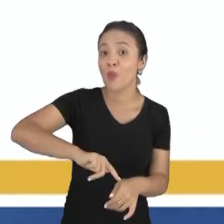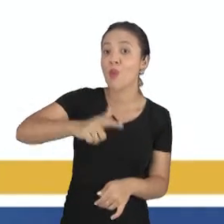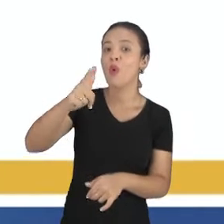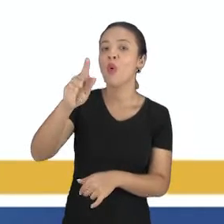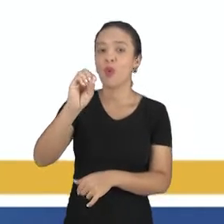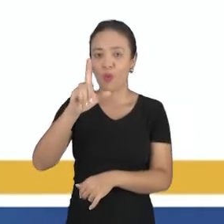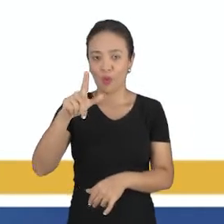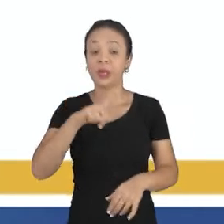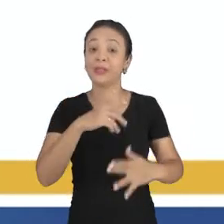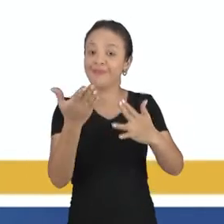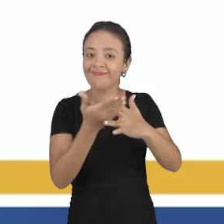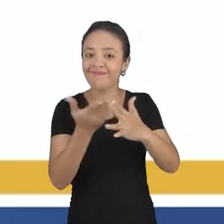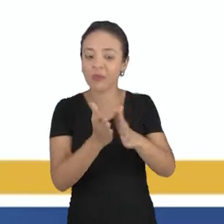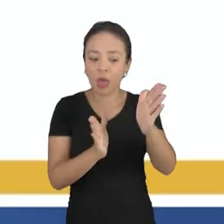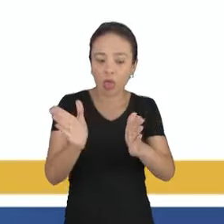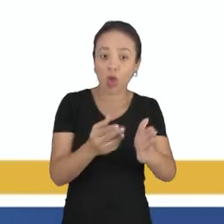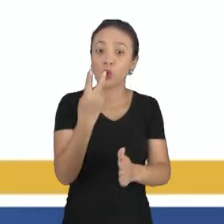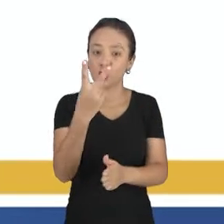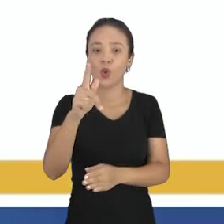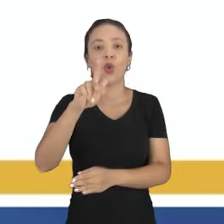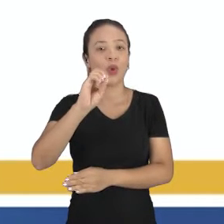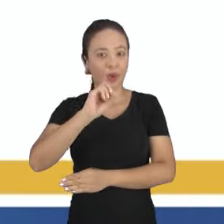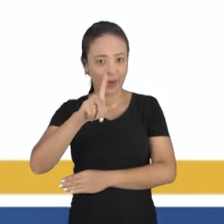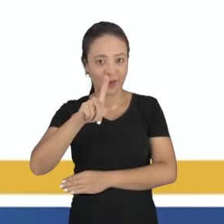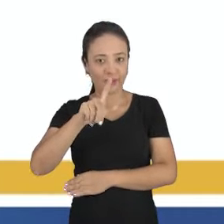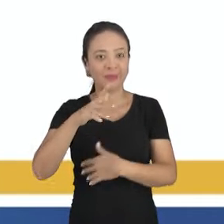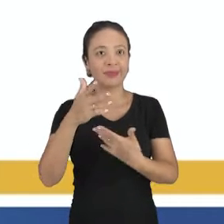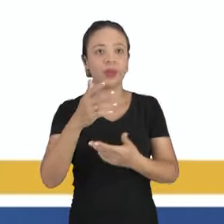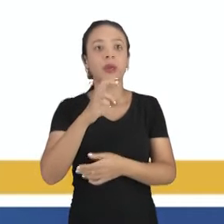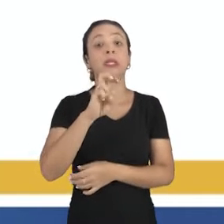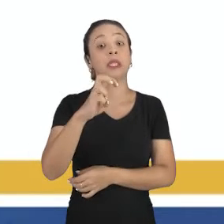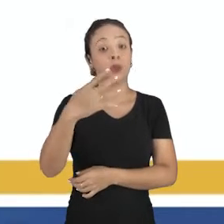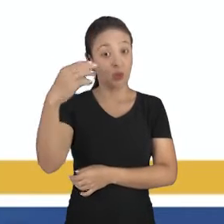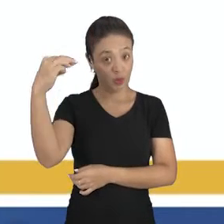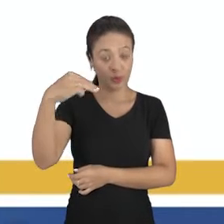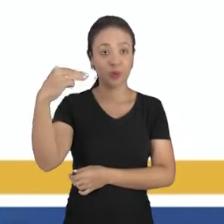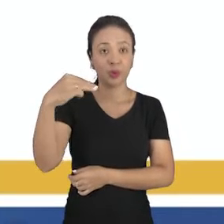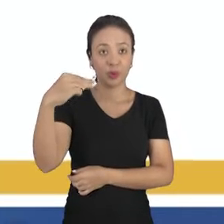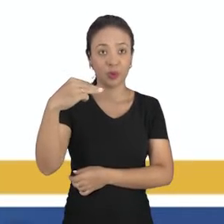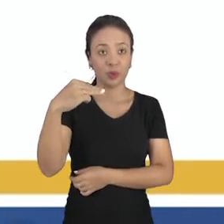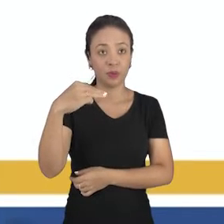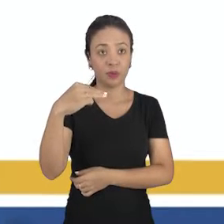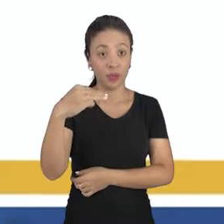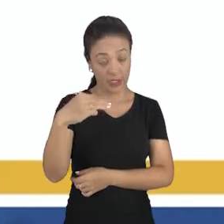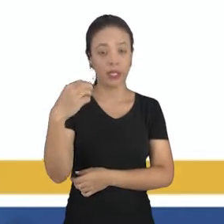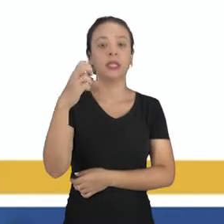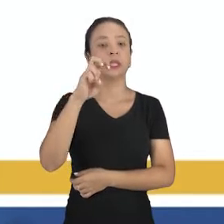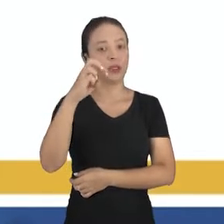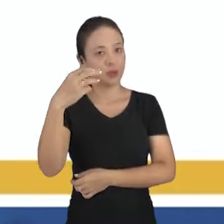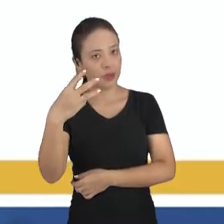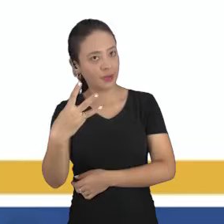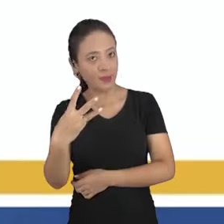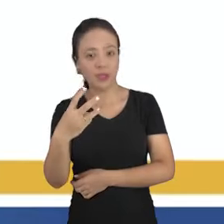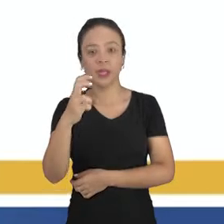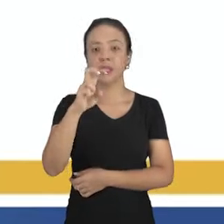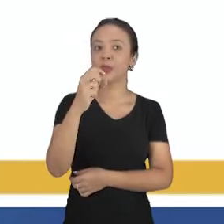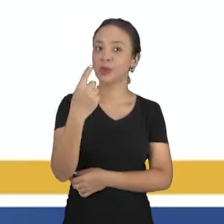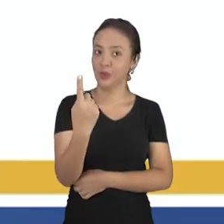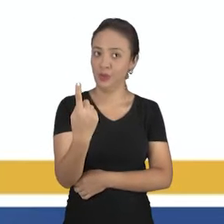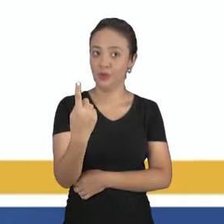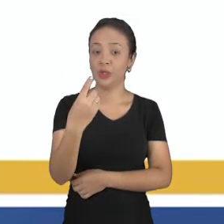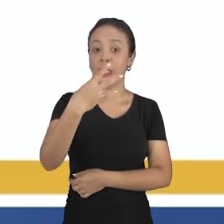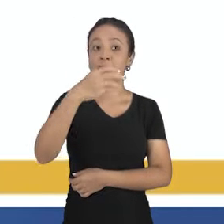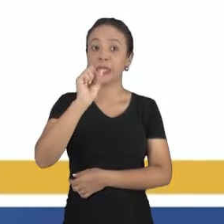o intervalo de um Gol a outro tá então foi de 54 minutos no 5351